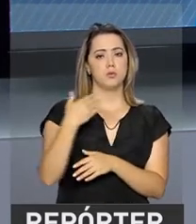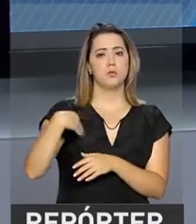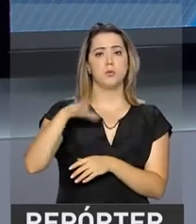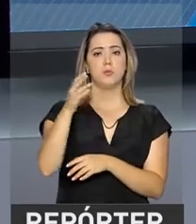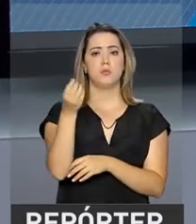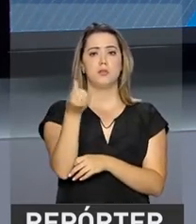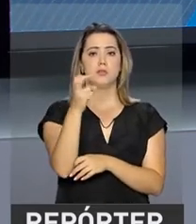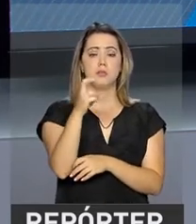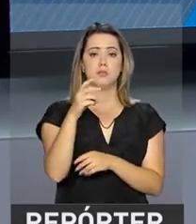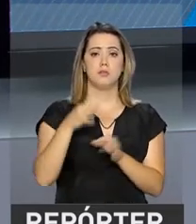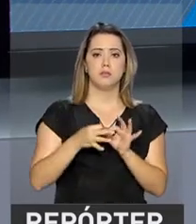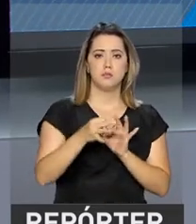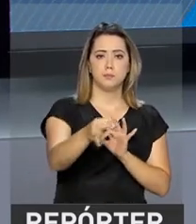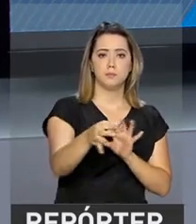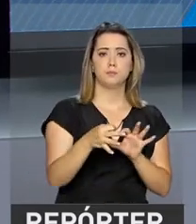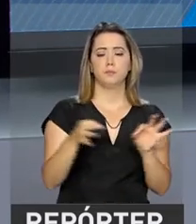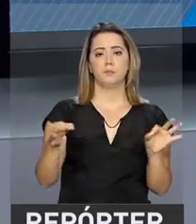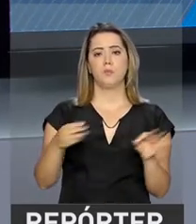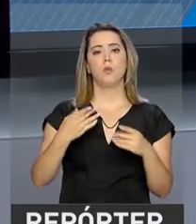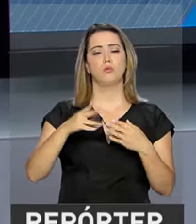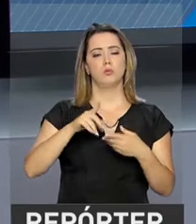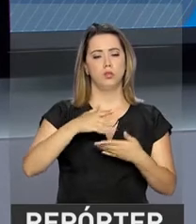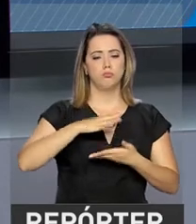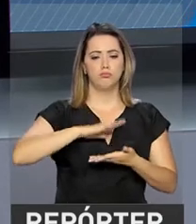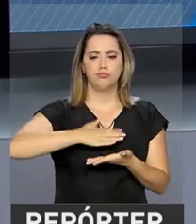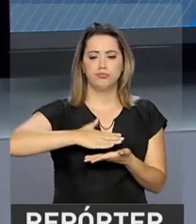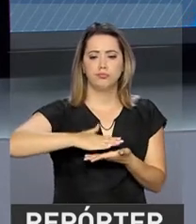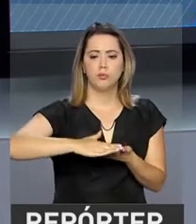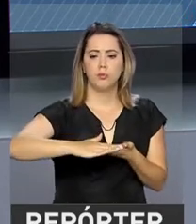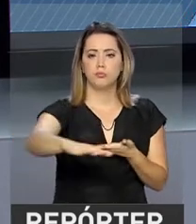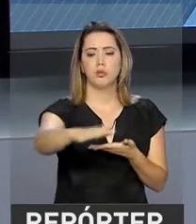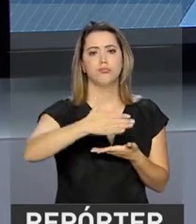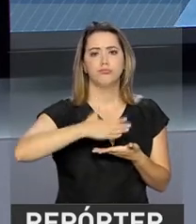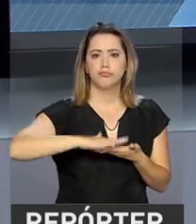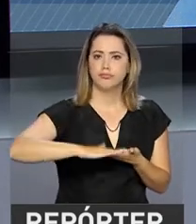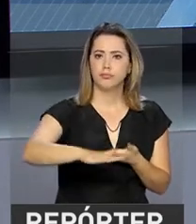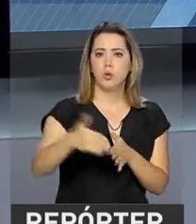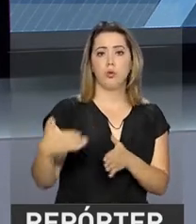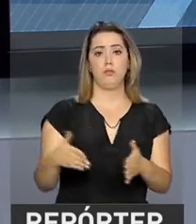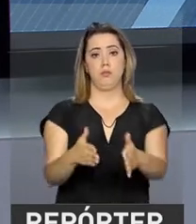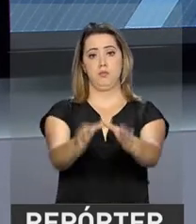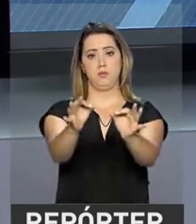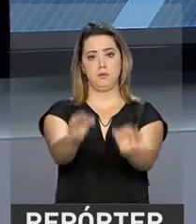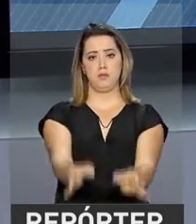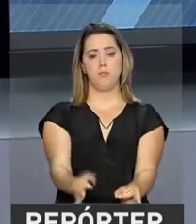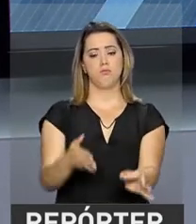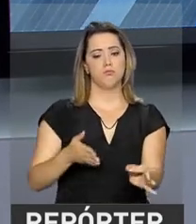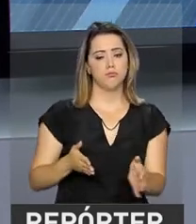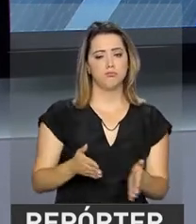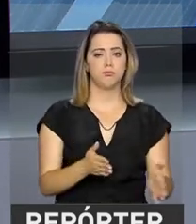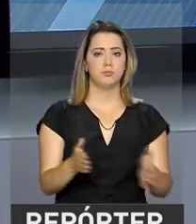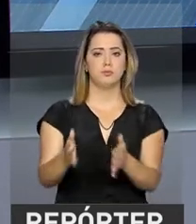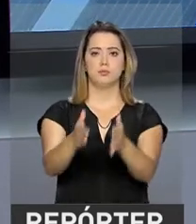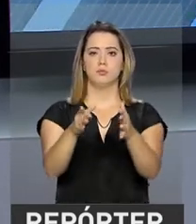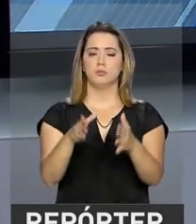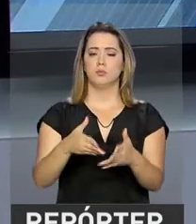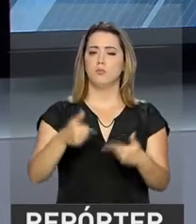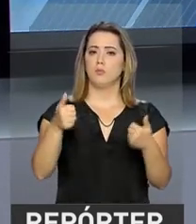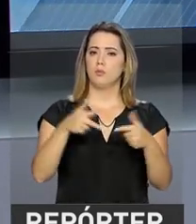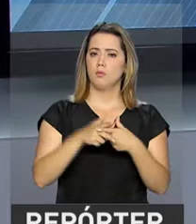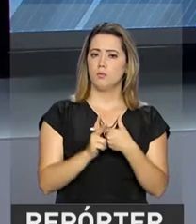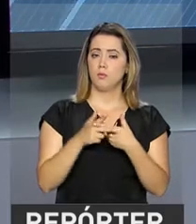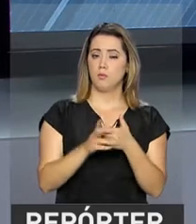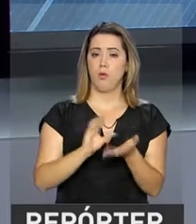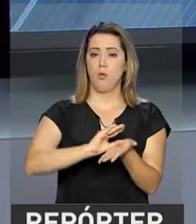65 quilômetros da rodovia vão ser assaltados o que vai facilitar as exportações pelos portos da região norte o